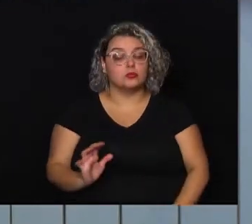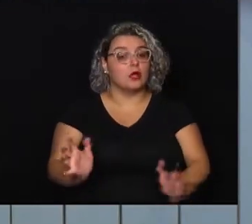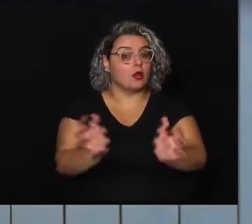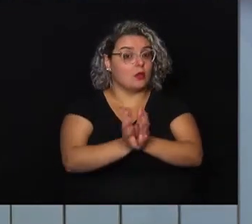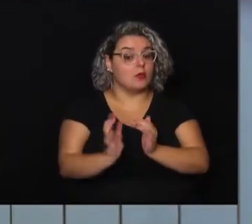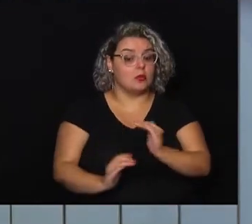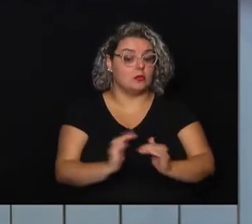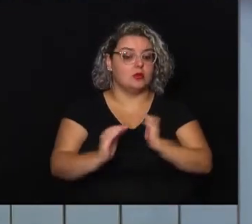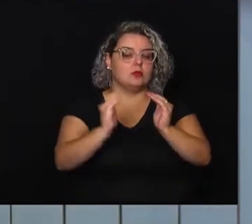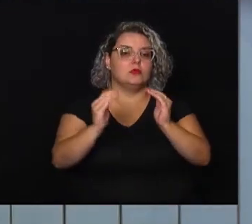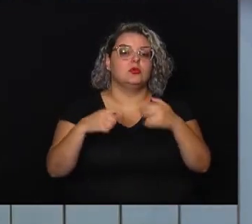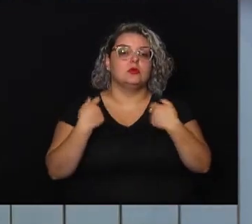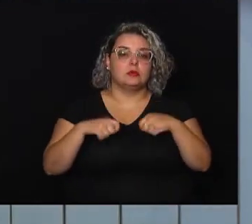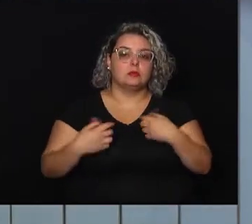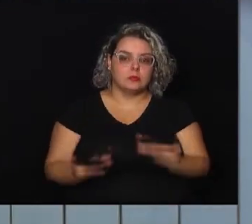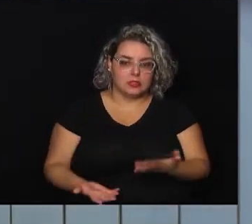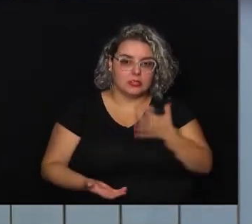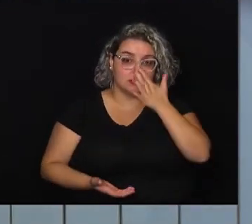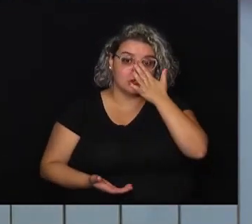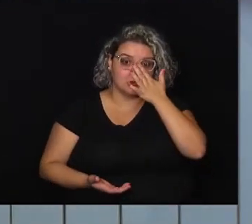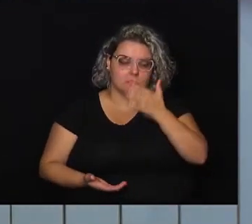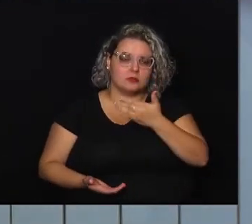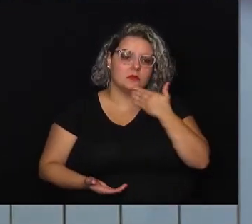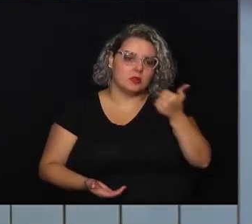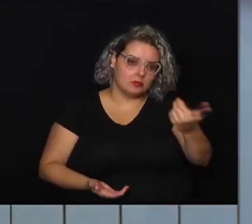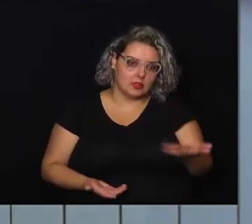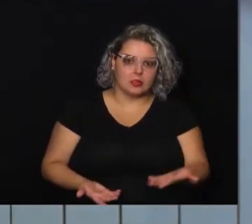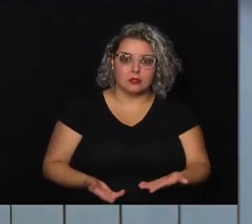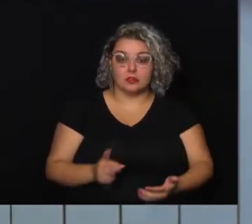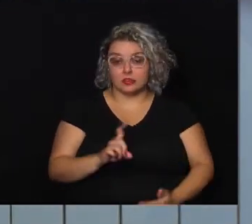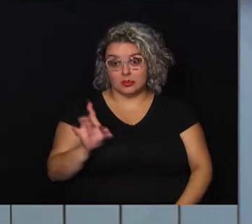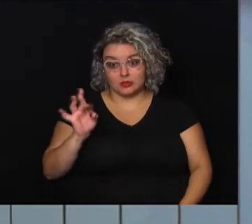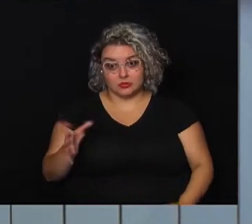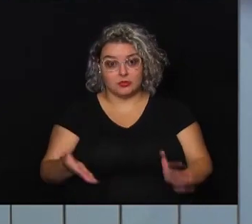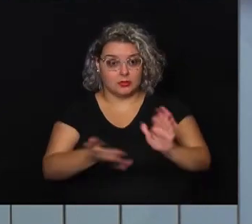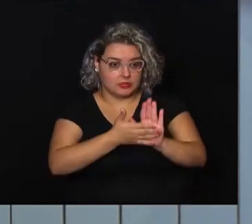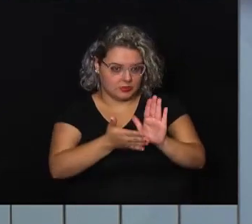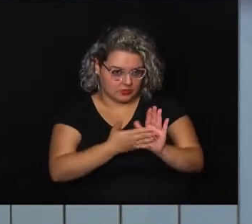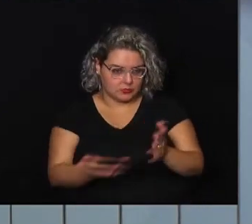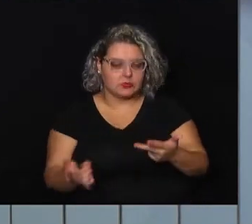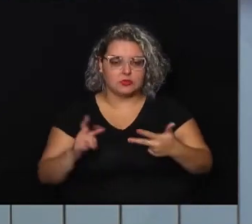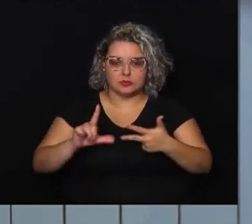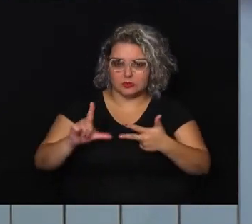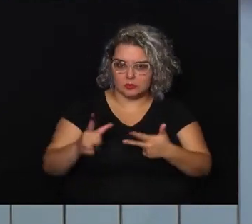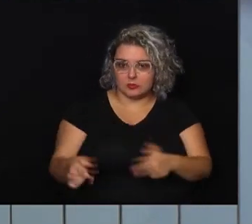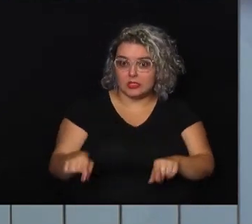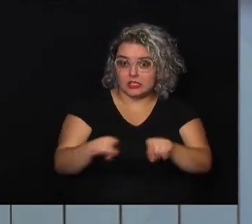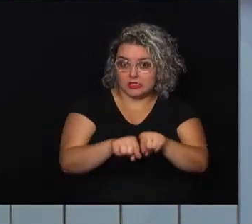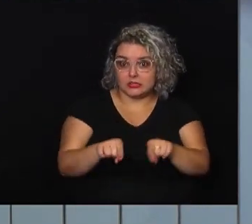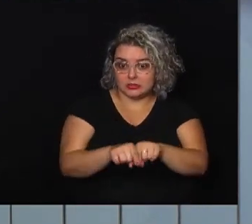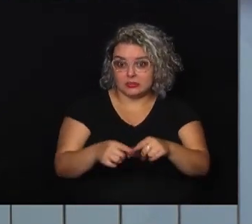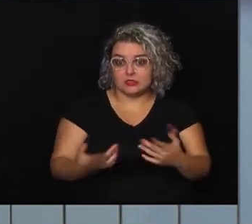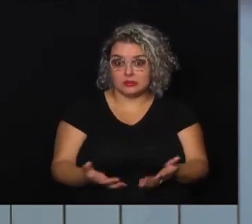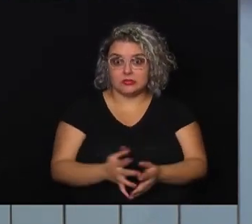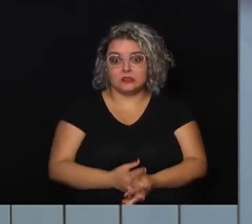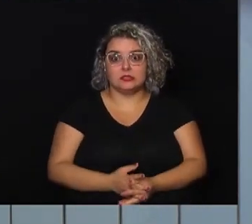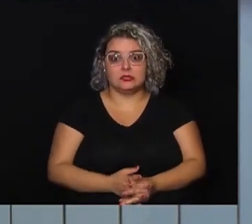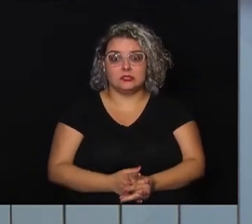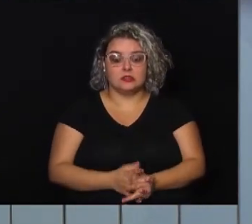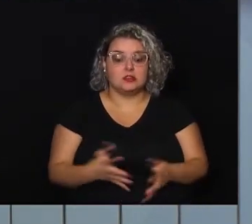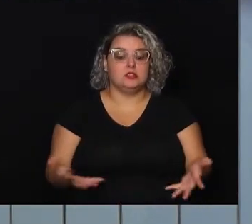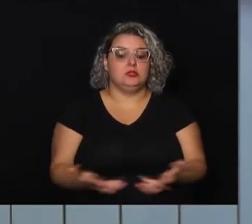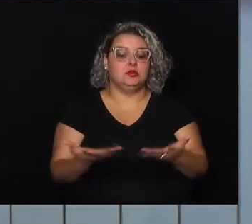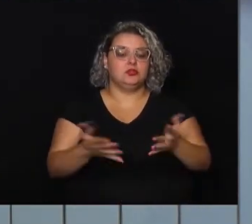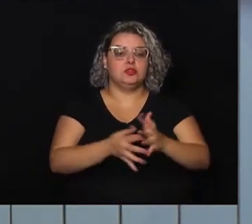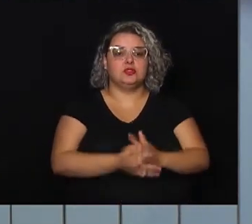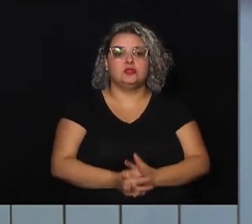produzir aquilo que é necessário para melhorar não só as propostas legislativas, mas estimular o